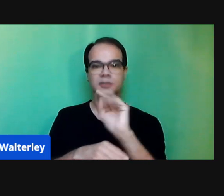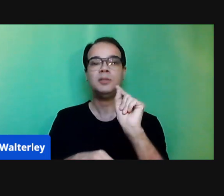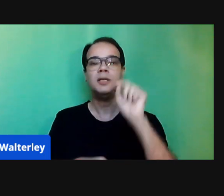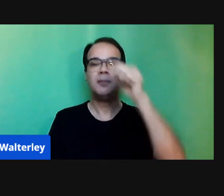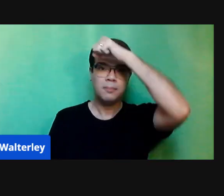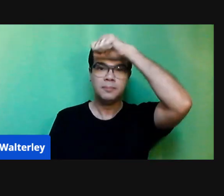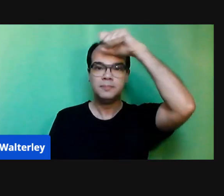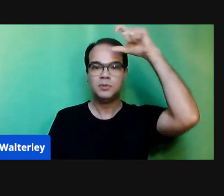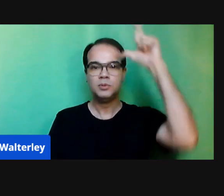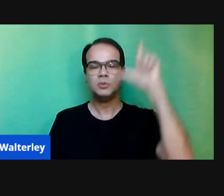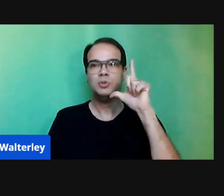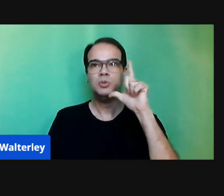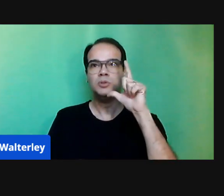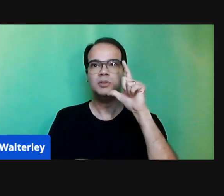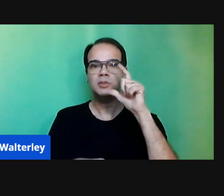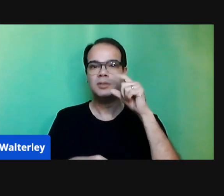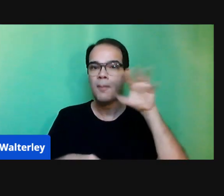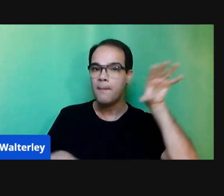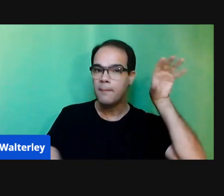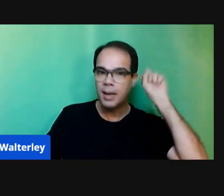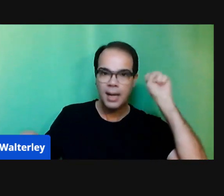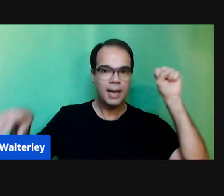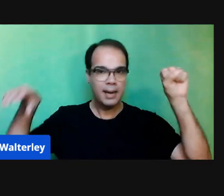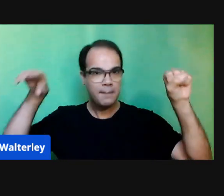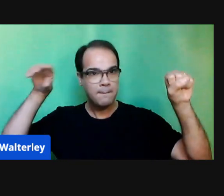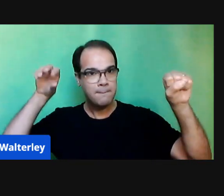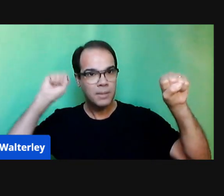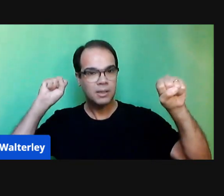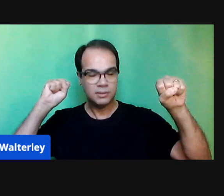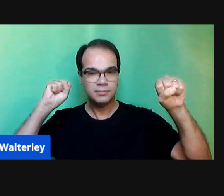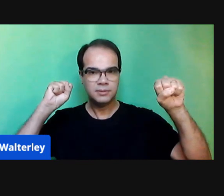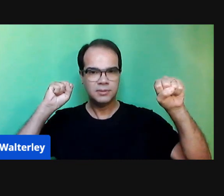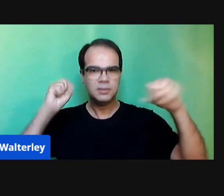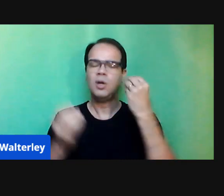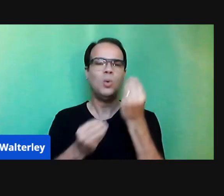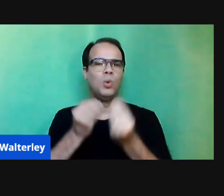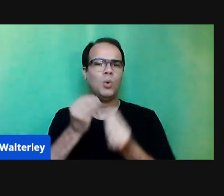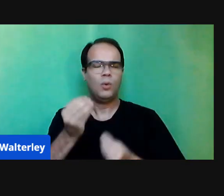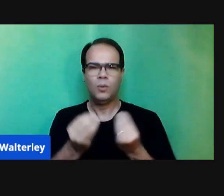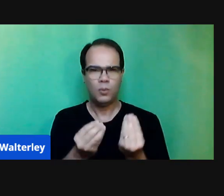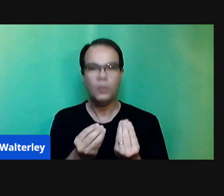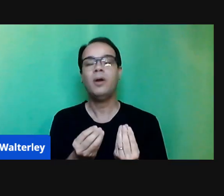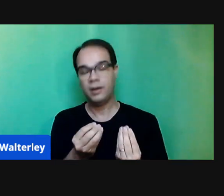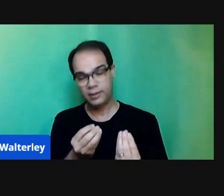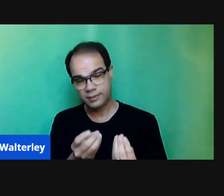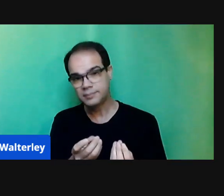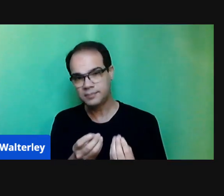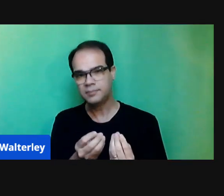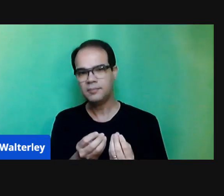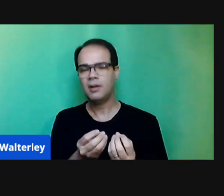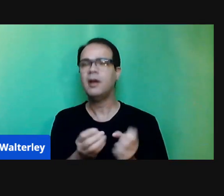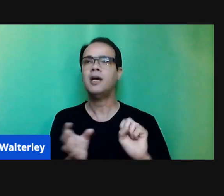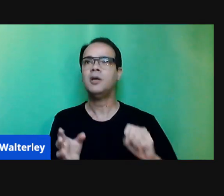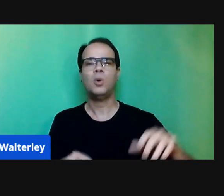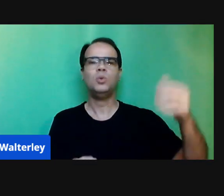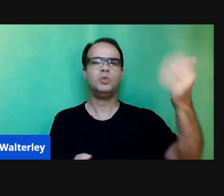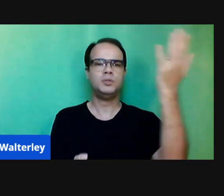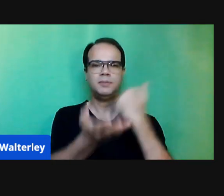e Sons, que a gente produziu alguns documentários. A gente abriu esse curso para a comunidade,